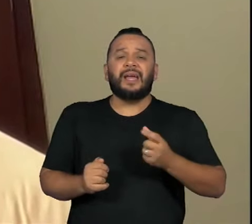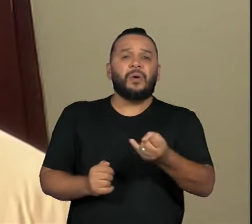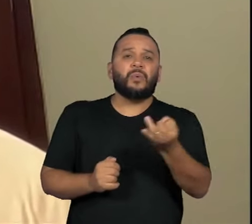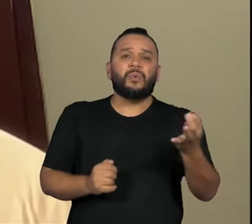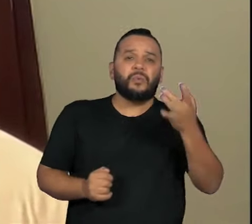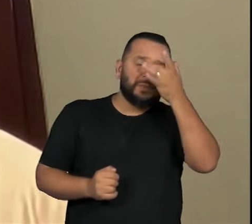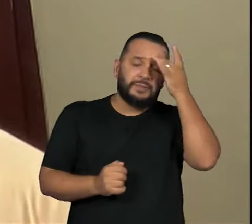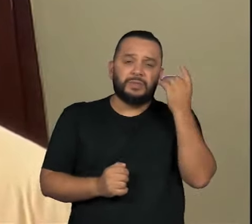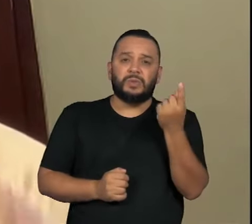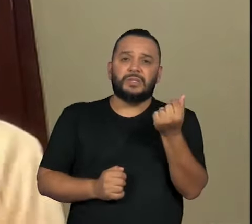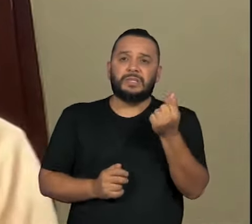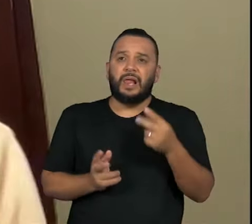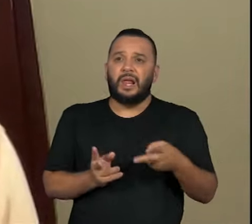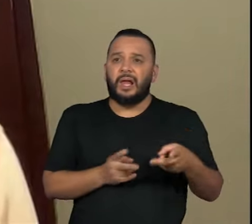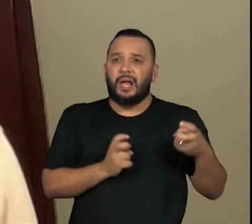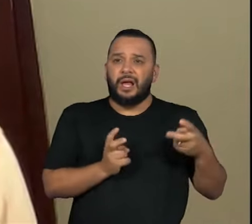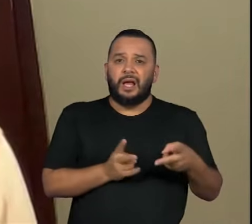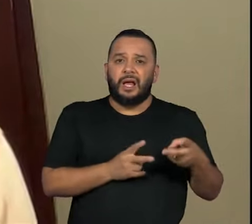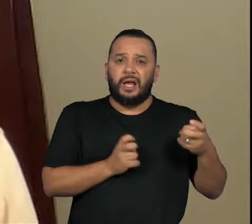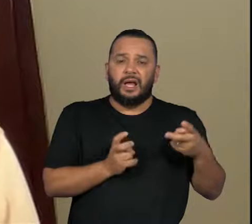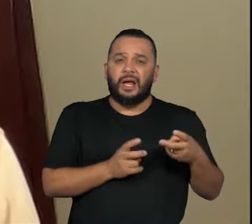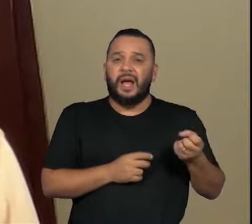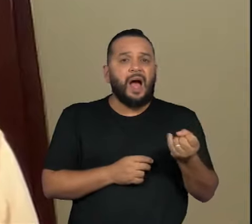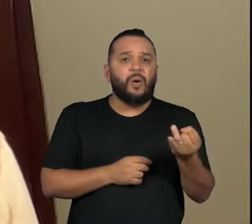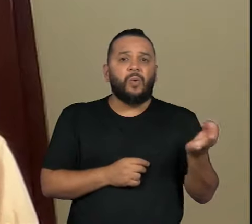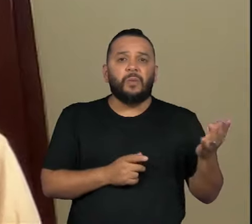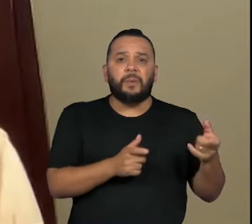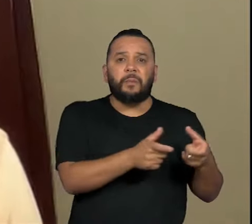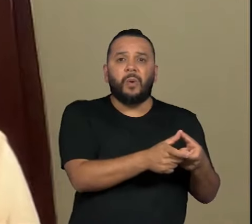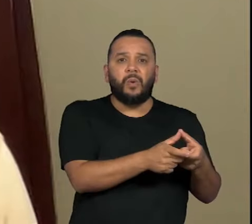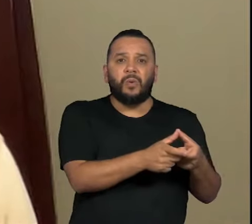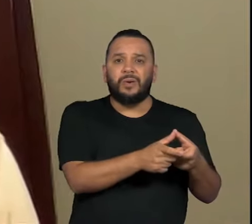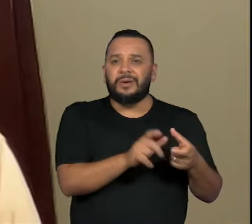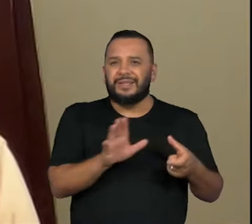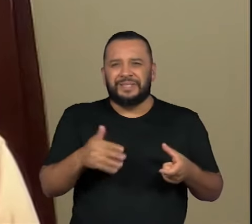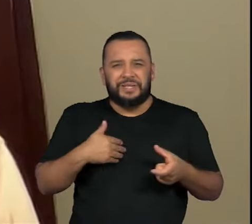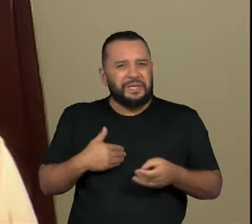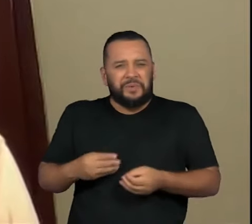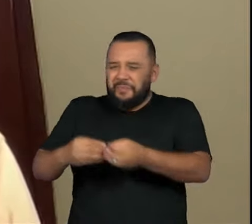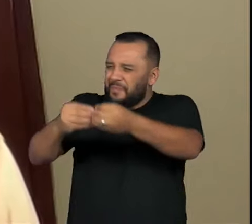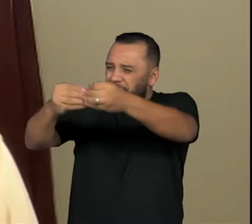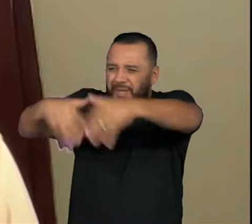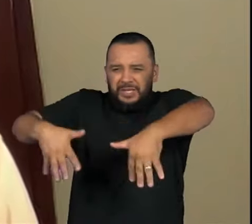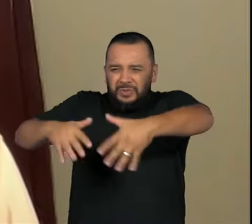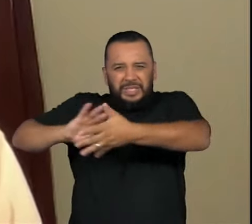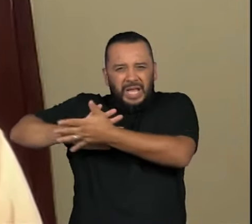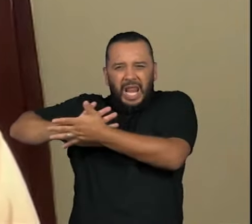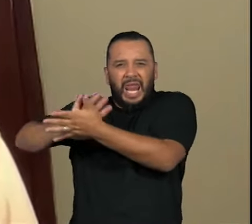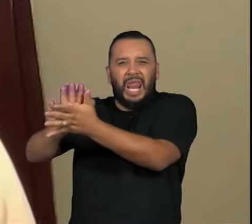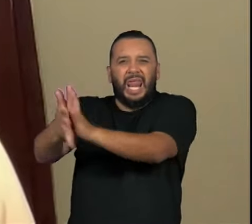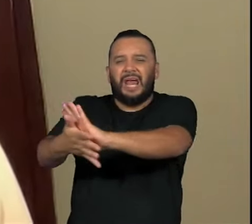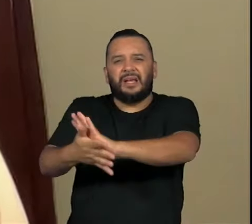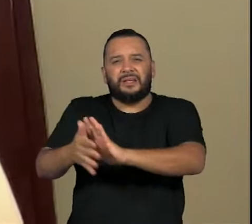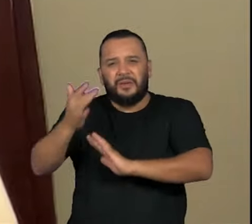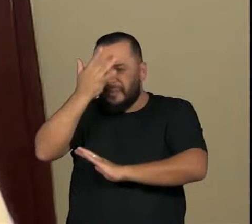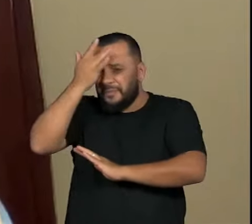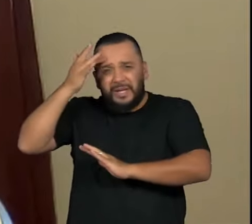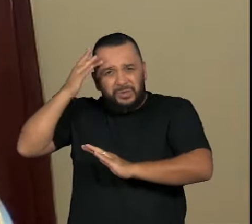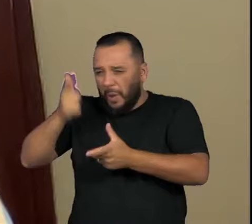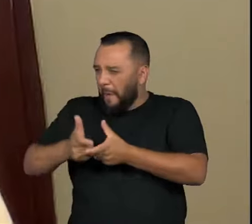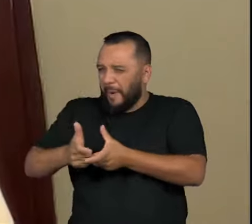isso, mas os impactos acabam, o fardo, né, dessa degradação acaba ficando para muito mais